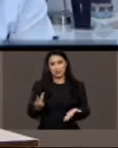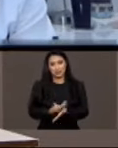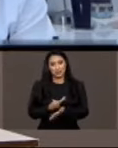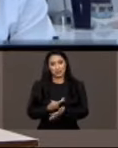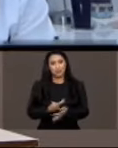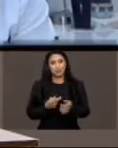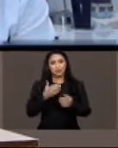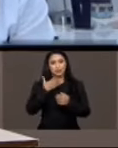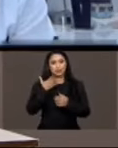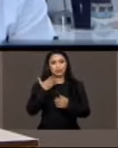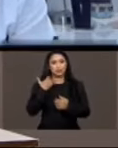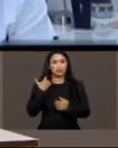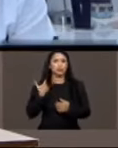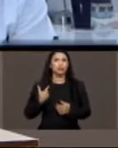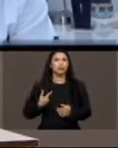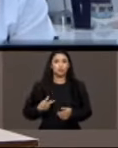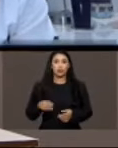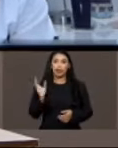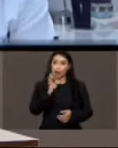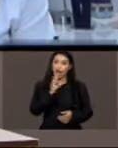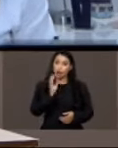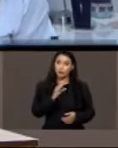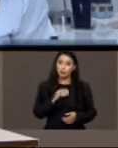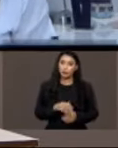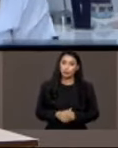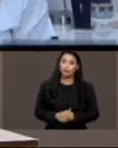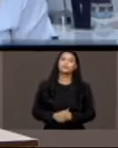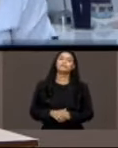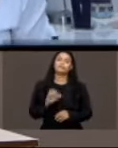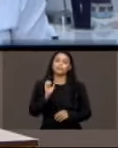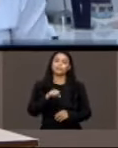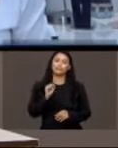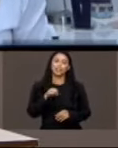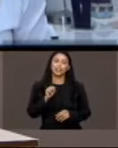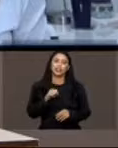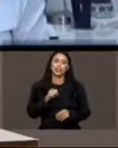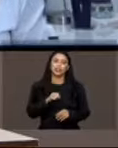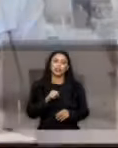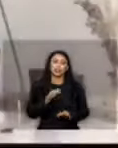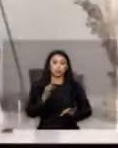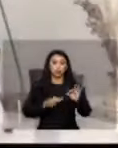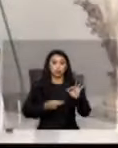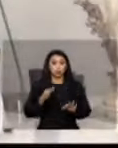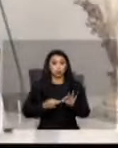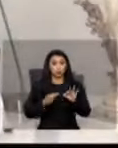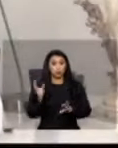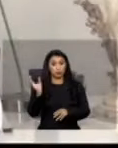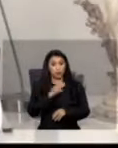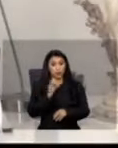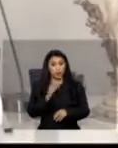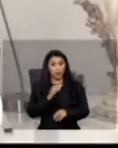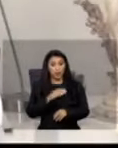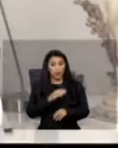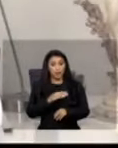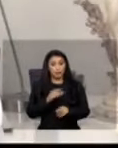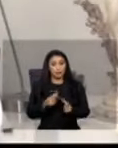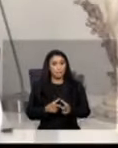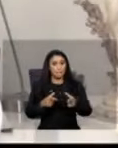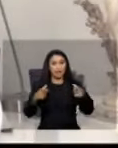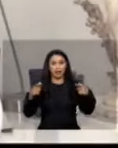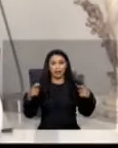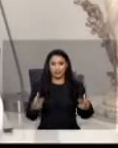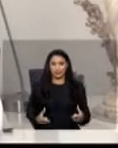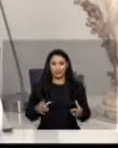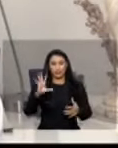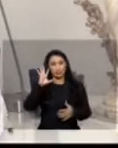decisão e foi até rápido, né? É, exatamente, Cadu, um julgamento rápido, confirmando por maioria a decisão do ministro